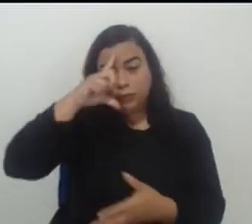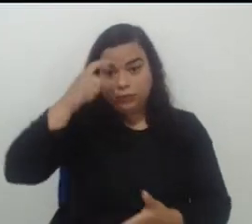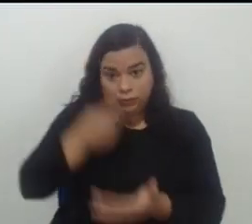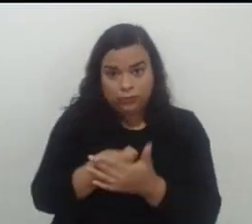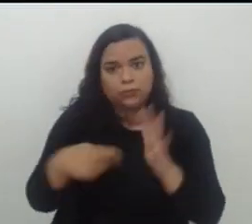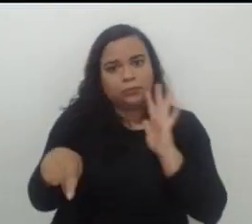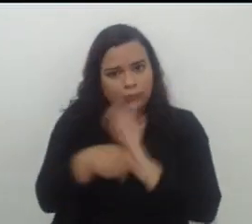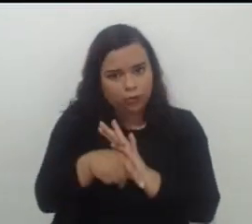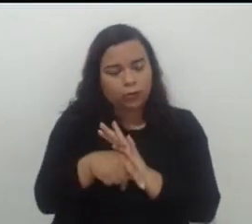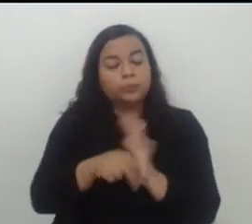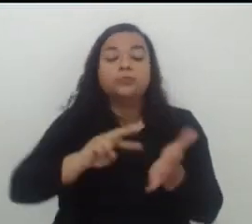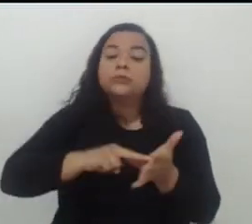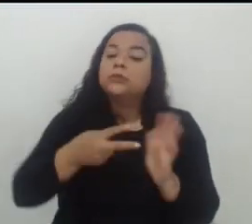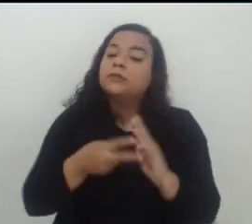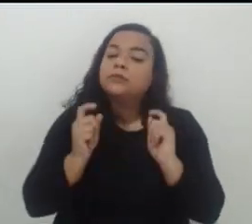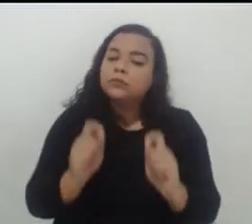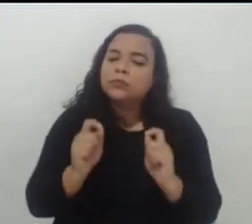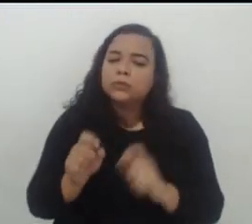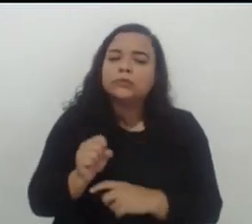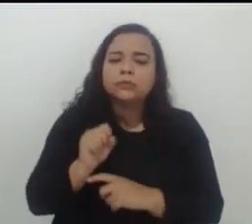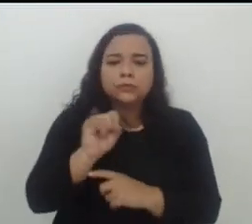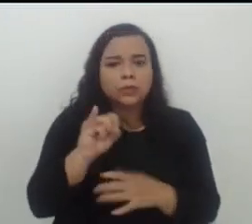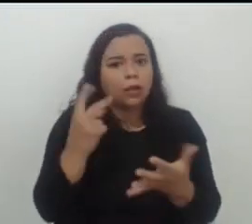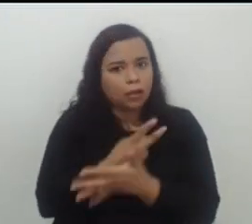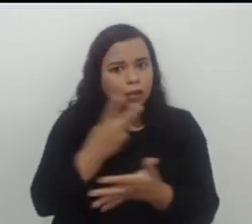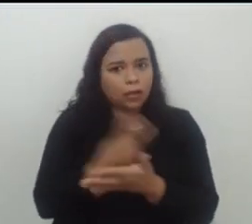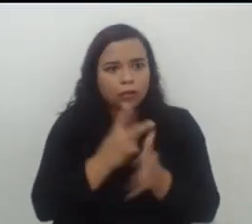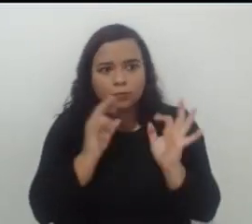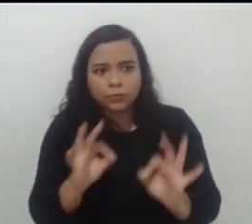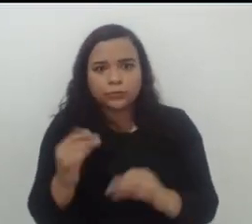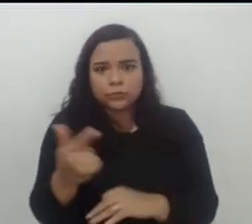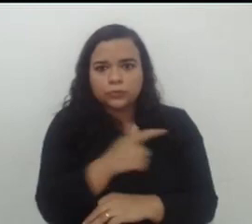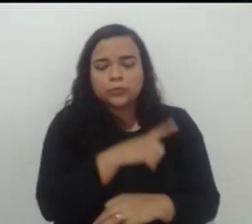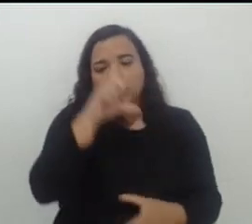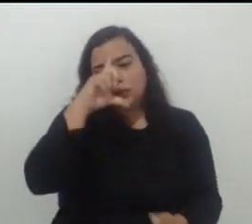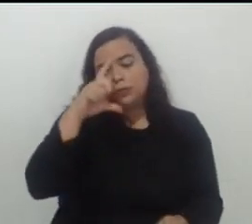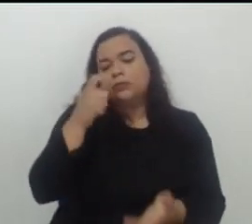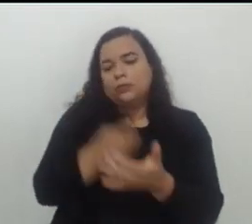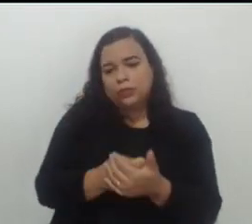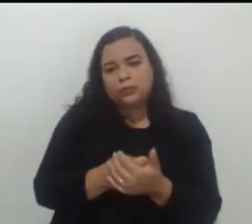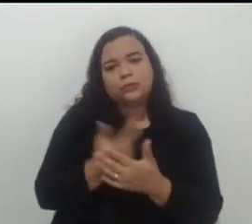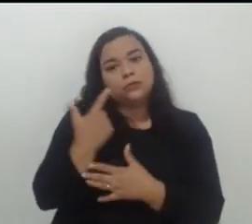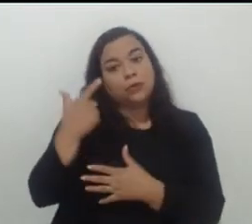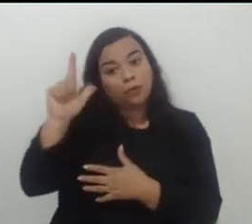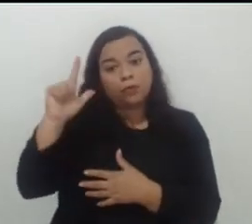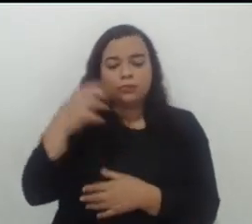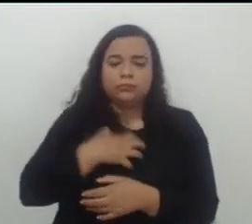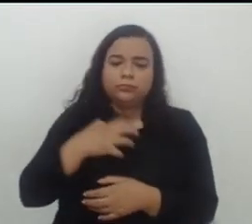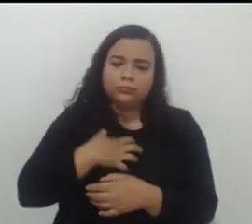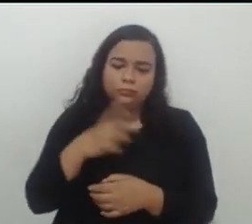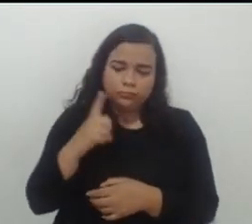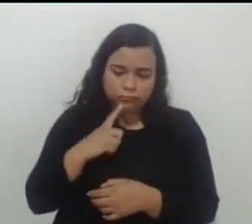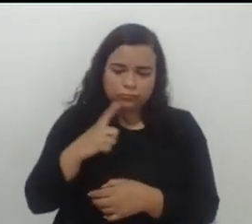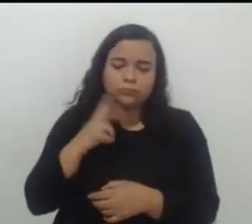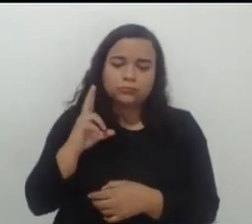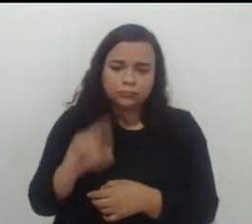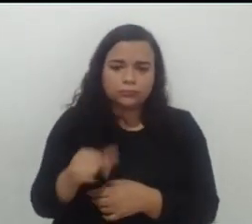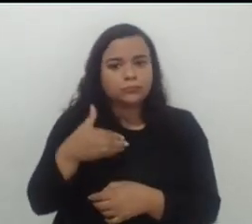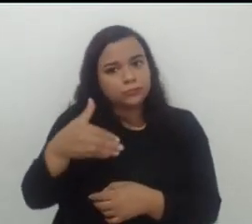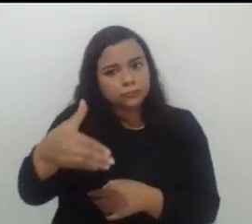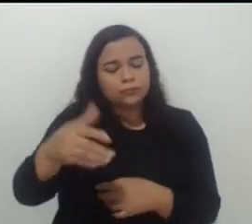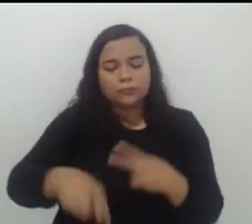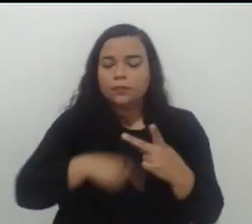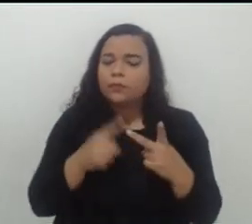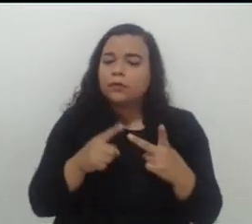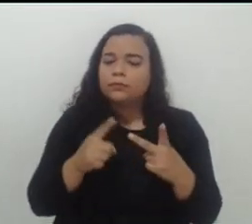ou seja, não fosse o erro de fato, a decisão teria sido em outro sentido. 2. A apuração